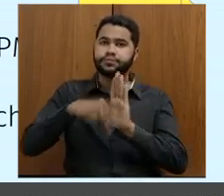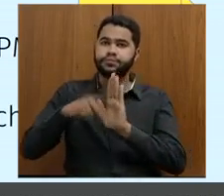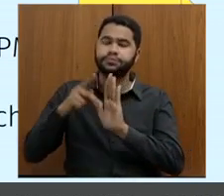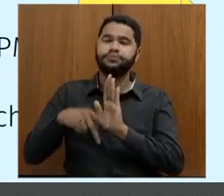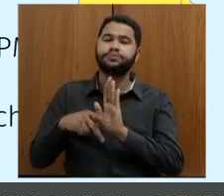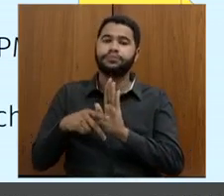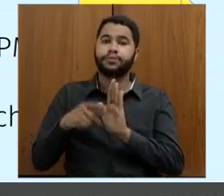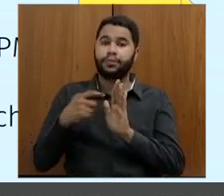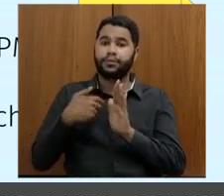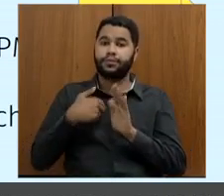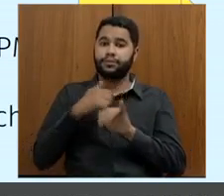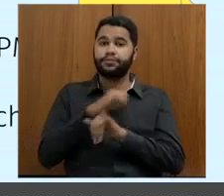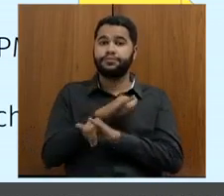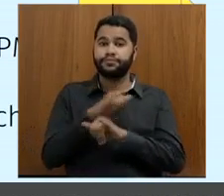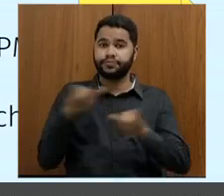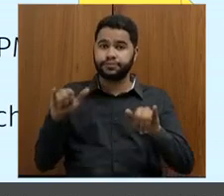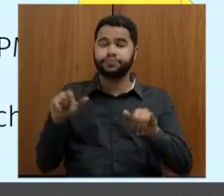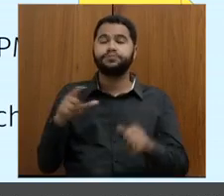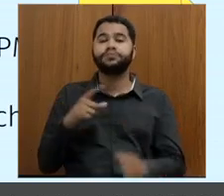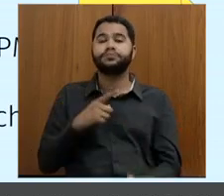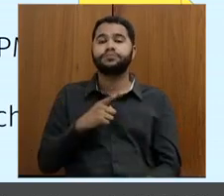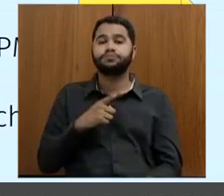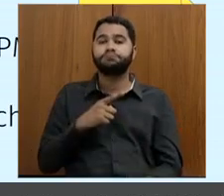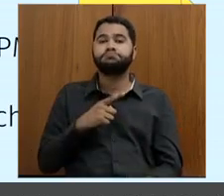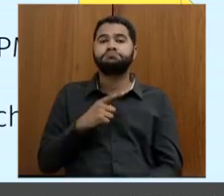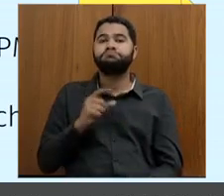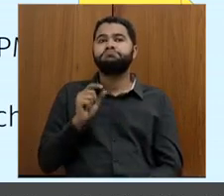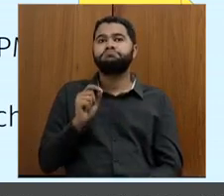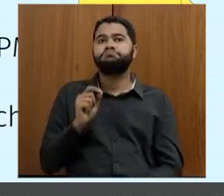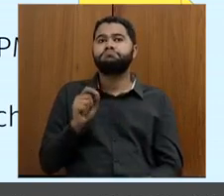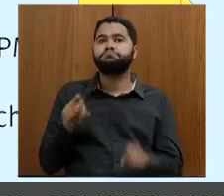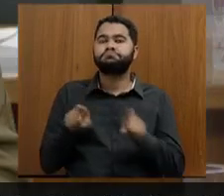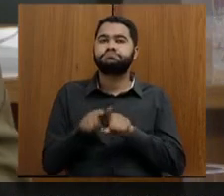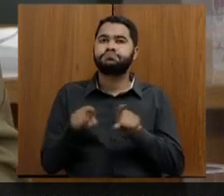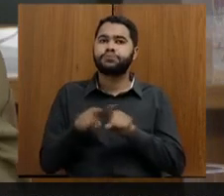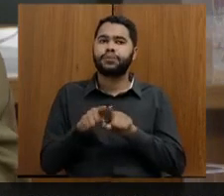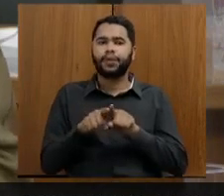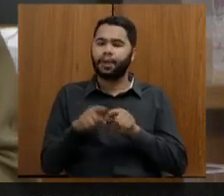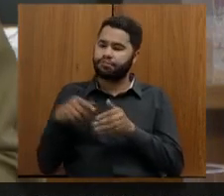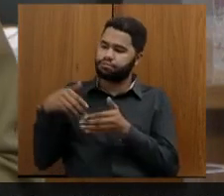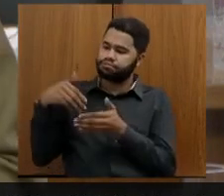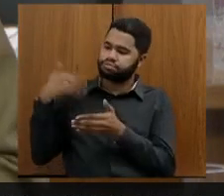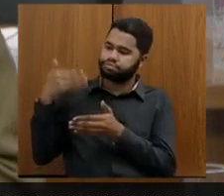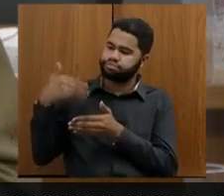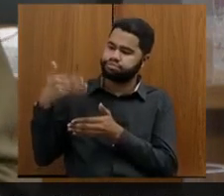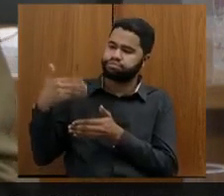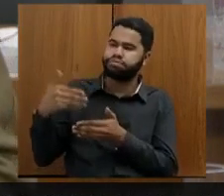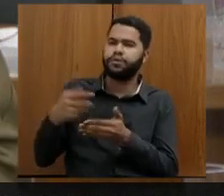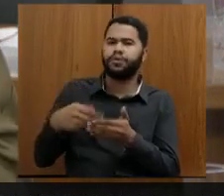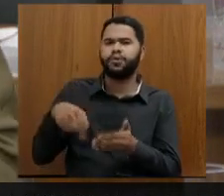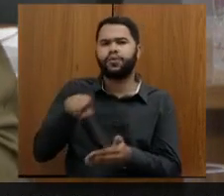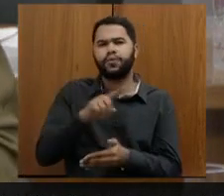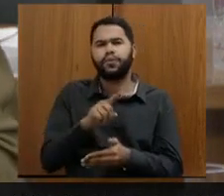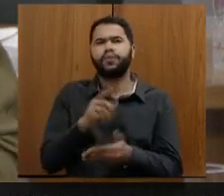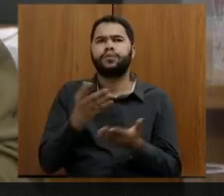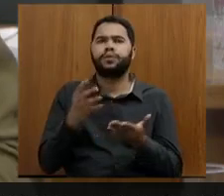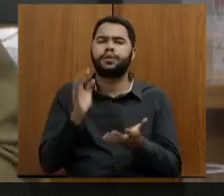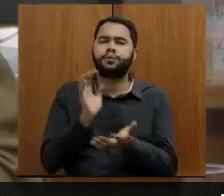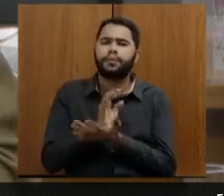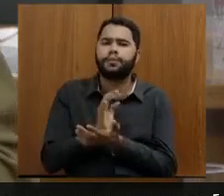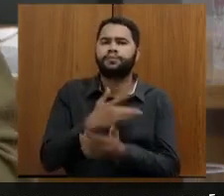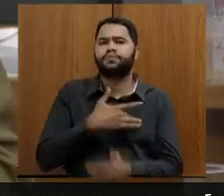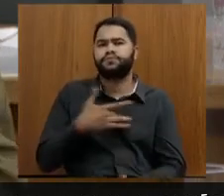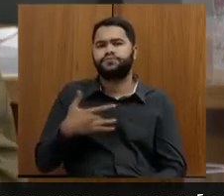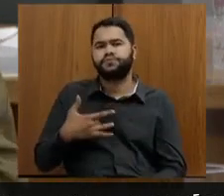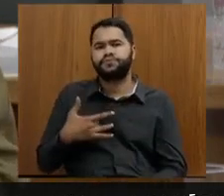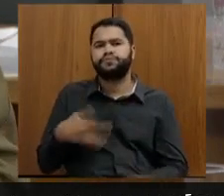vai haver um eu afirmo haverá uma porte né e vá é chegado muito grande então quando o senhor eu olhos aí né Na parte da